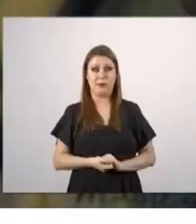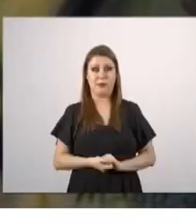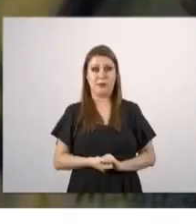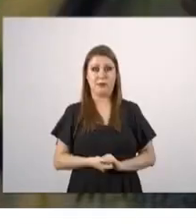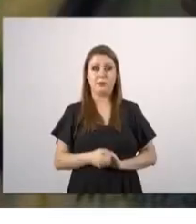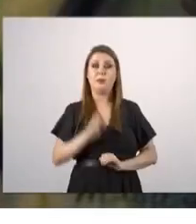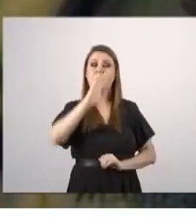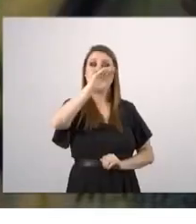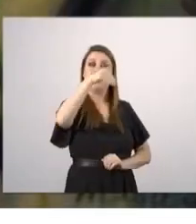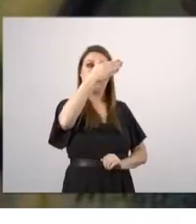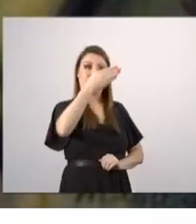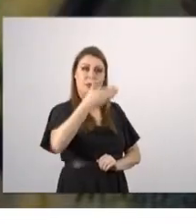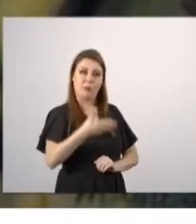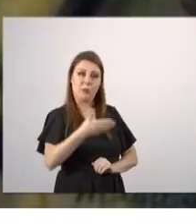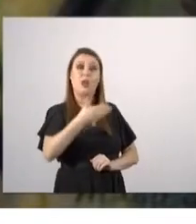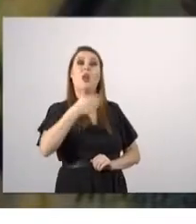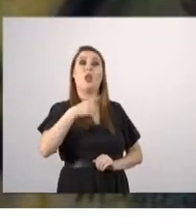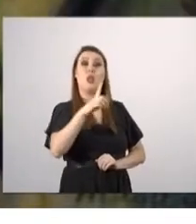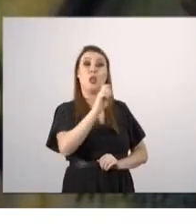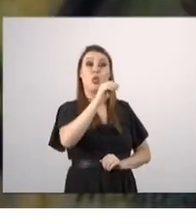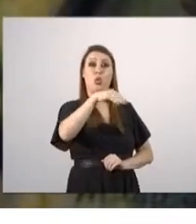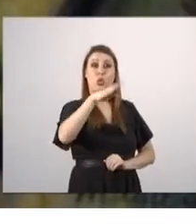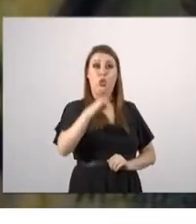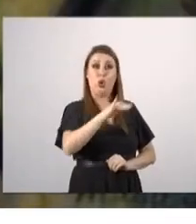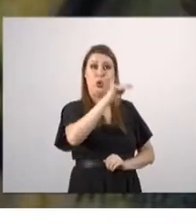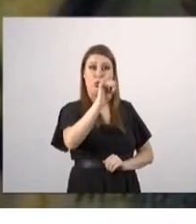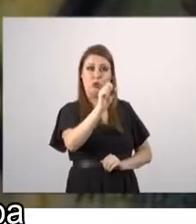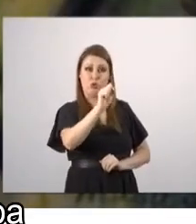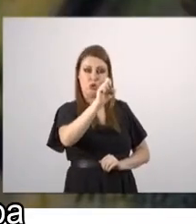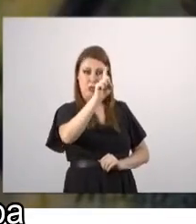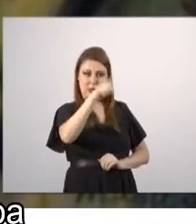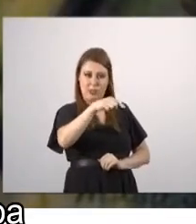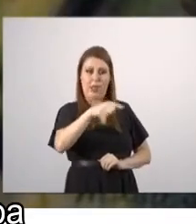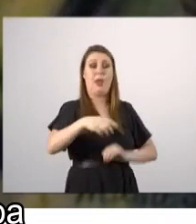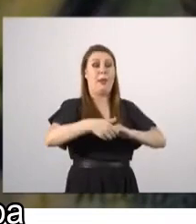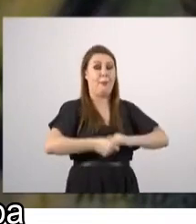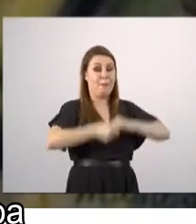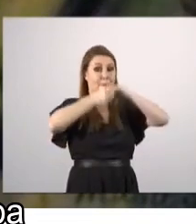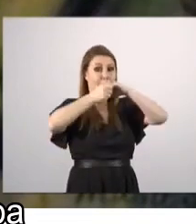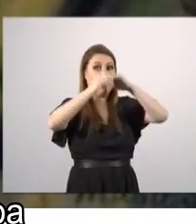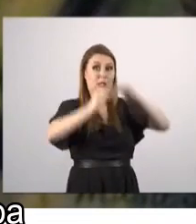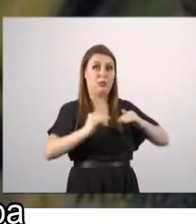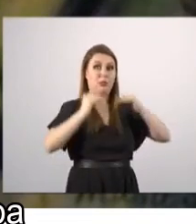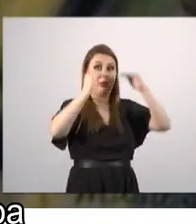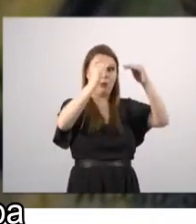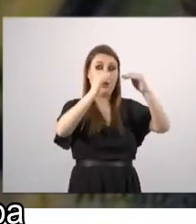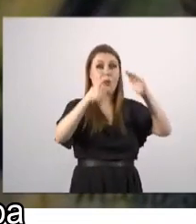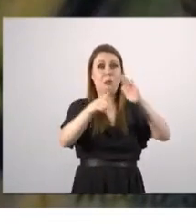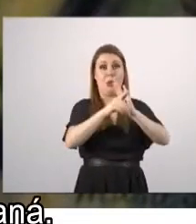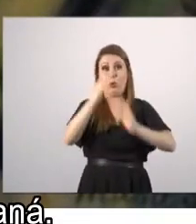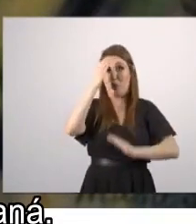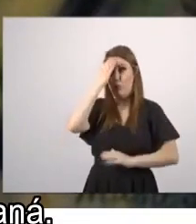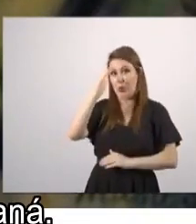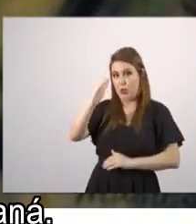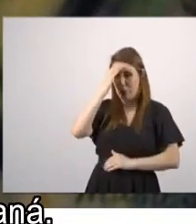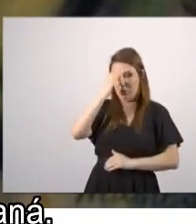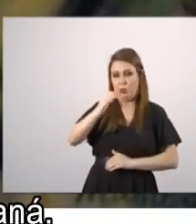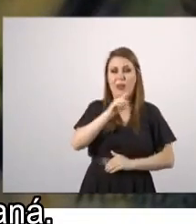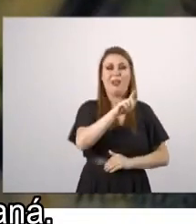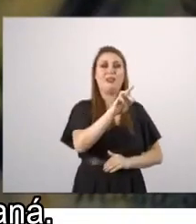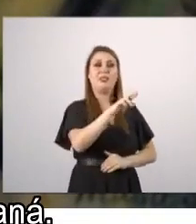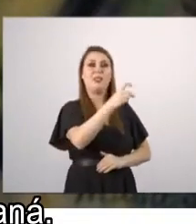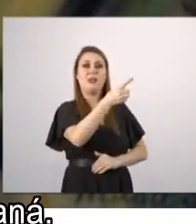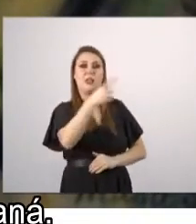Excelência Reverendíssima Dom José Antônio Peruso, arcebispo metropolitano de Curitiba e